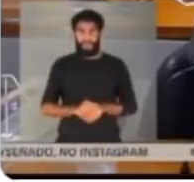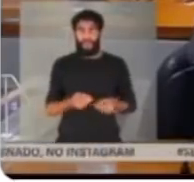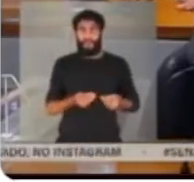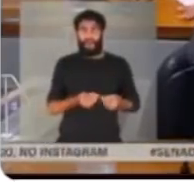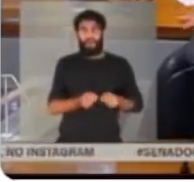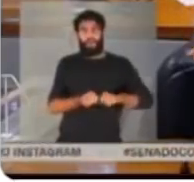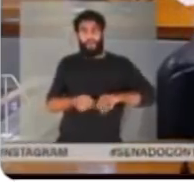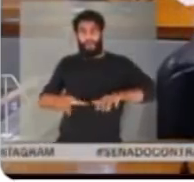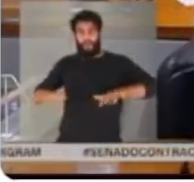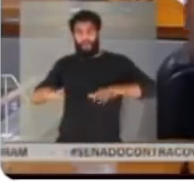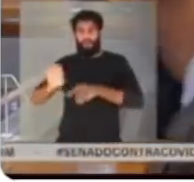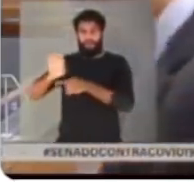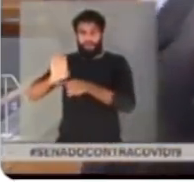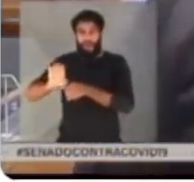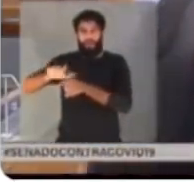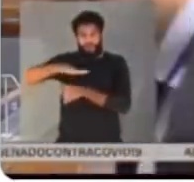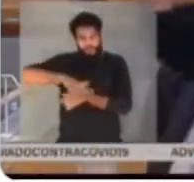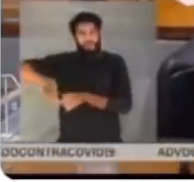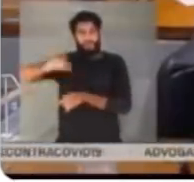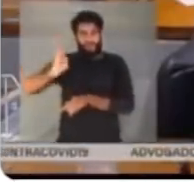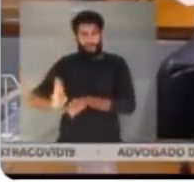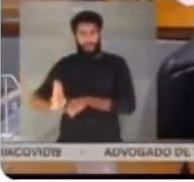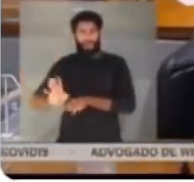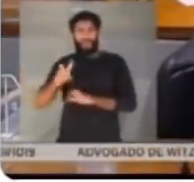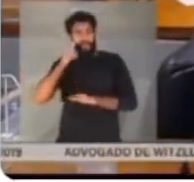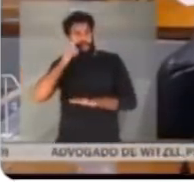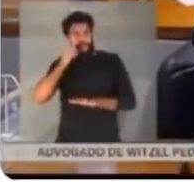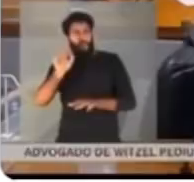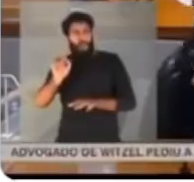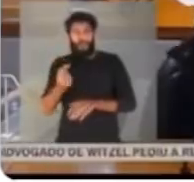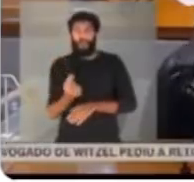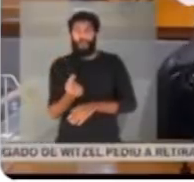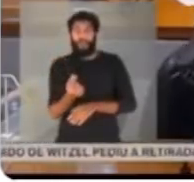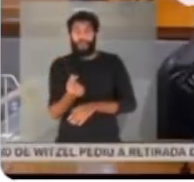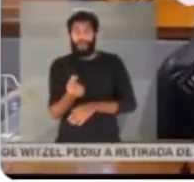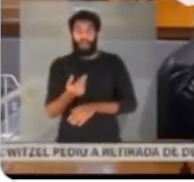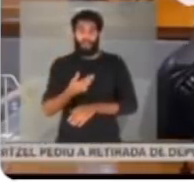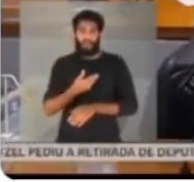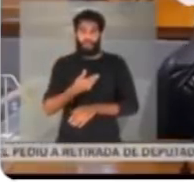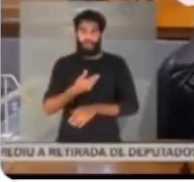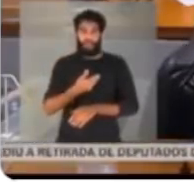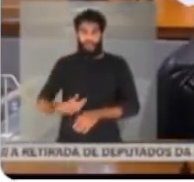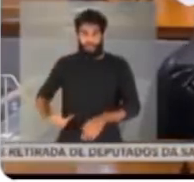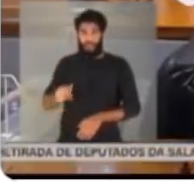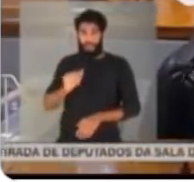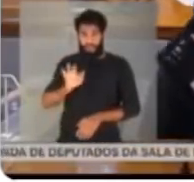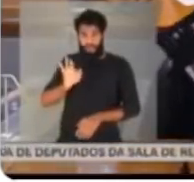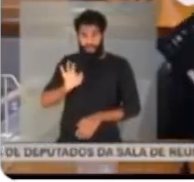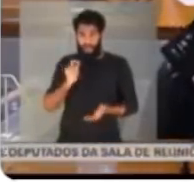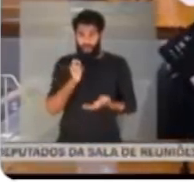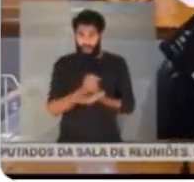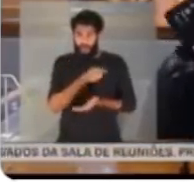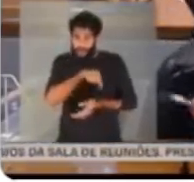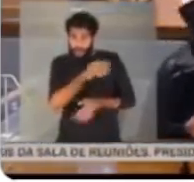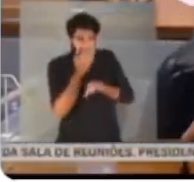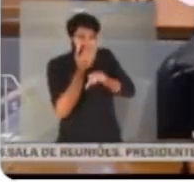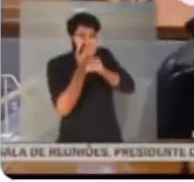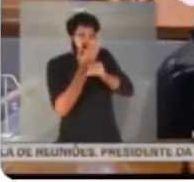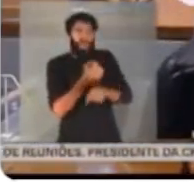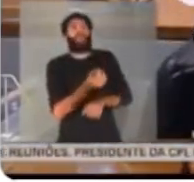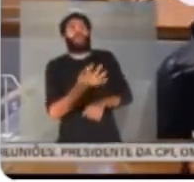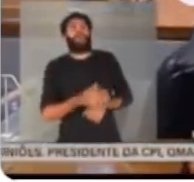para distribuir para o resto do estado, né? E o interessante é o seguinte: o preço que o governo federal comprou esses